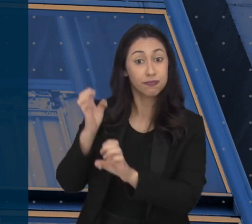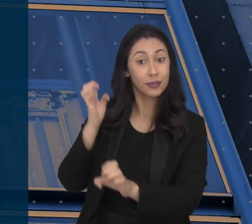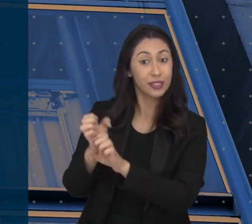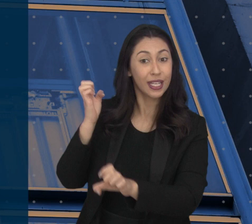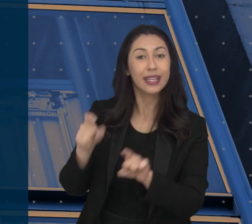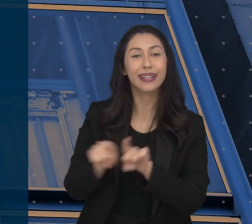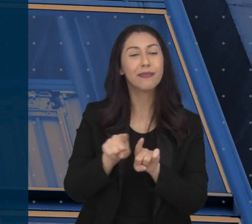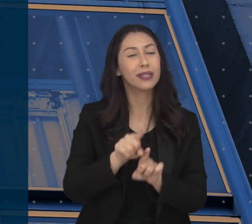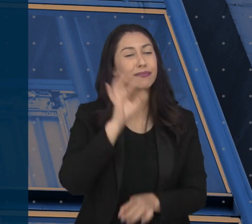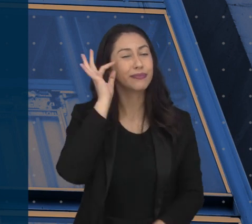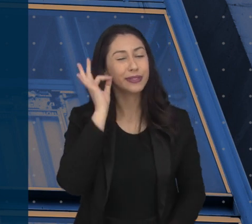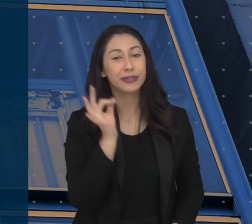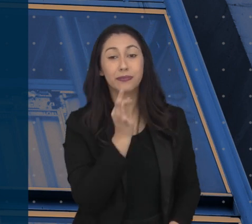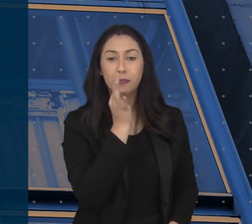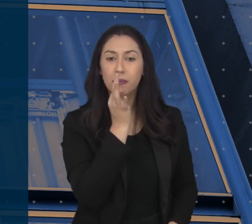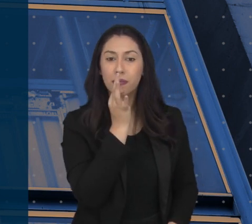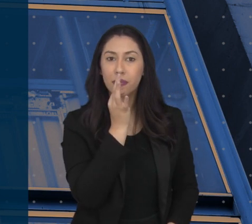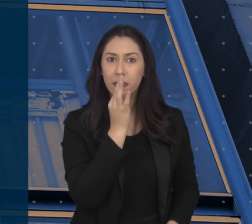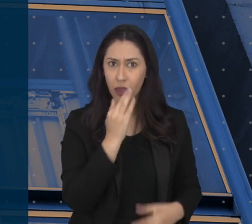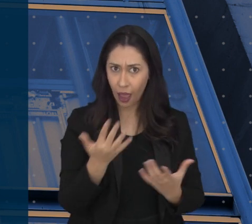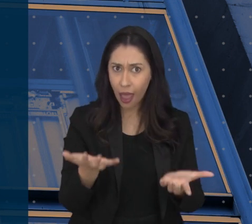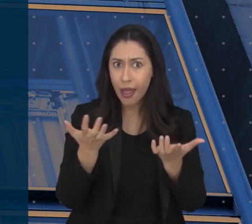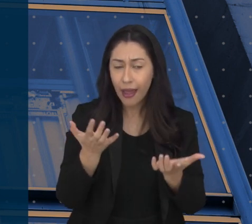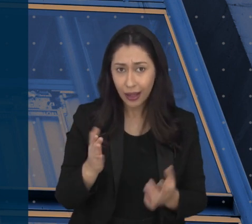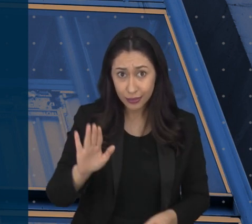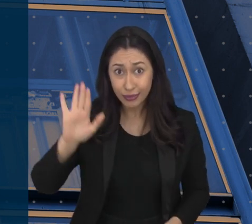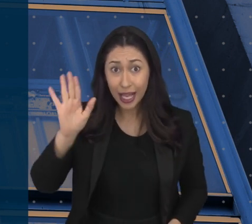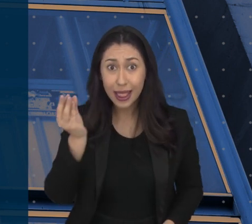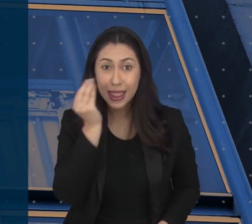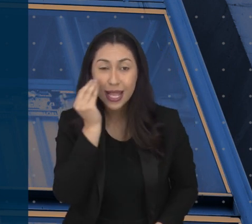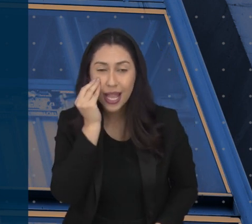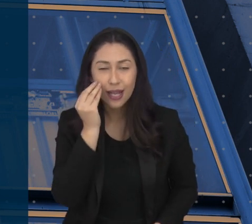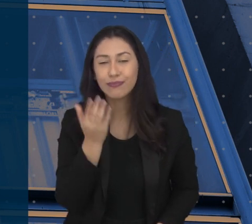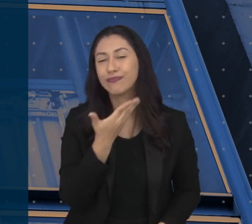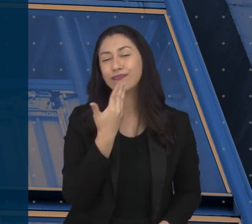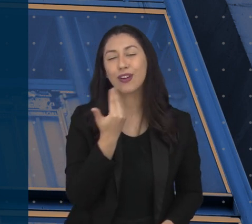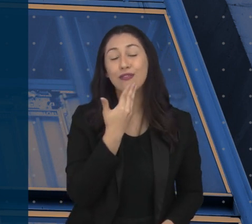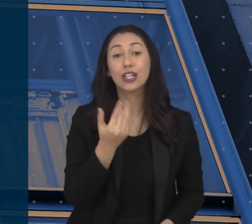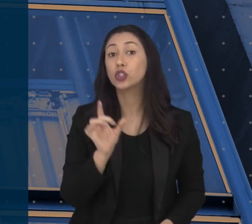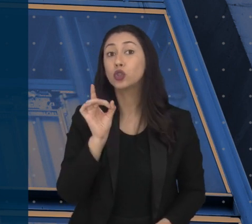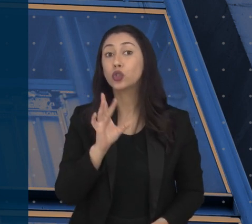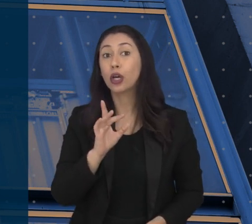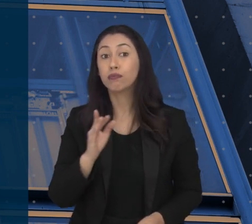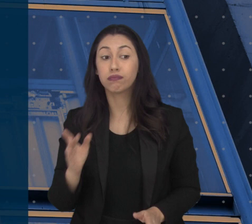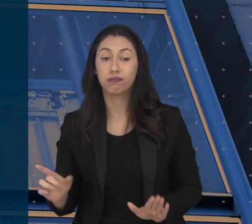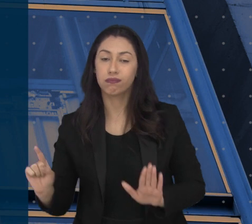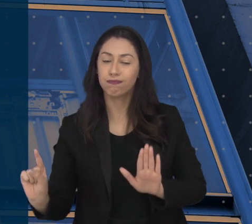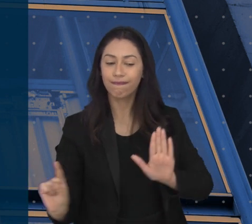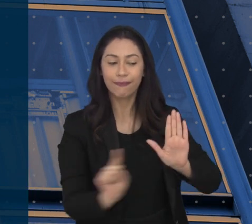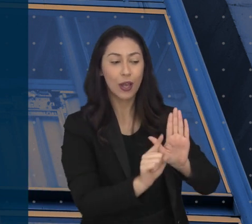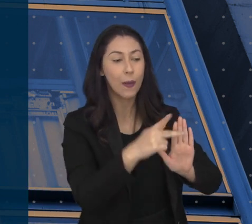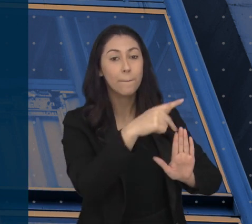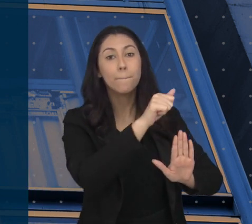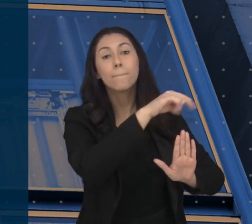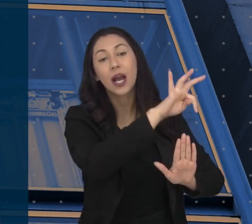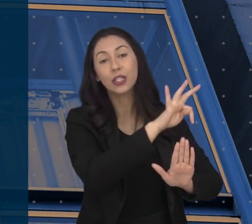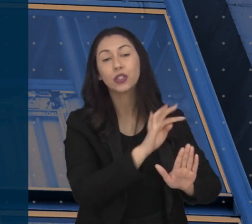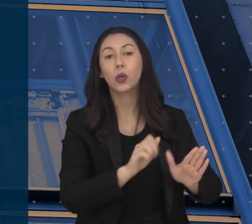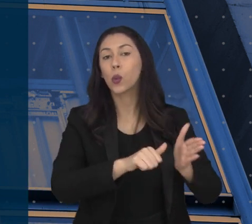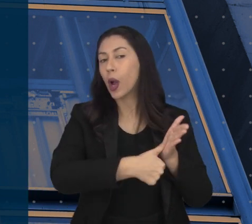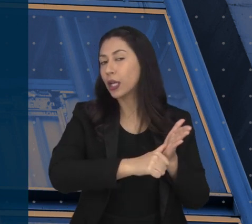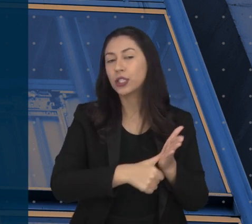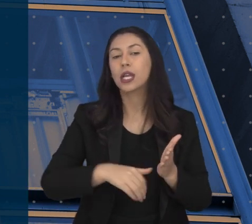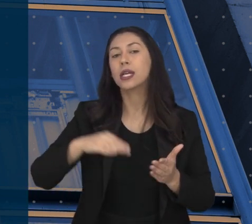engenheiro e operador de telemarketing. Para se candidatar é fácil, é só comparecer ao PATI, levando RG, CPF,